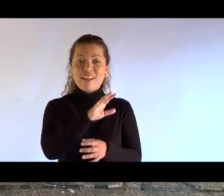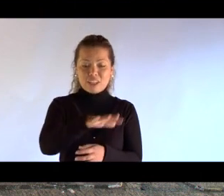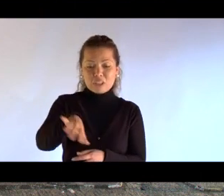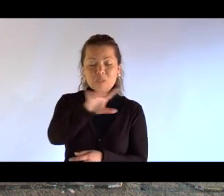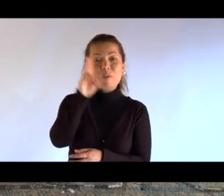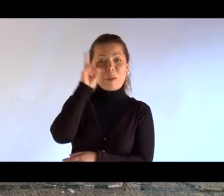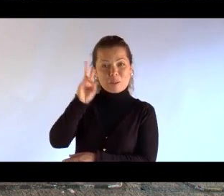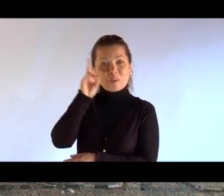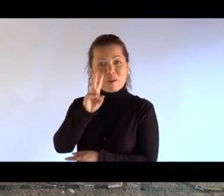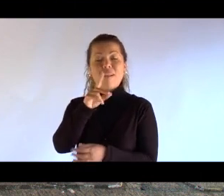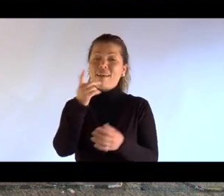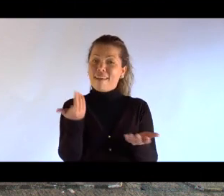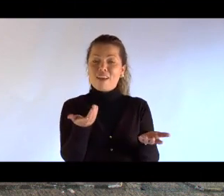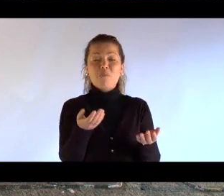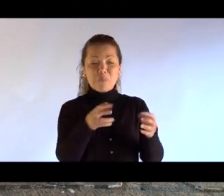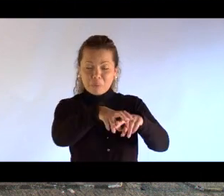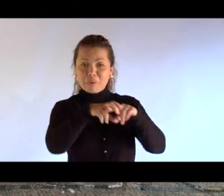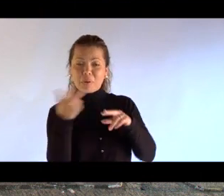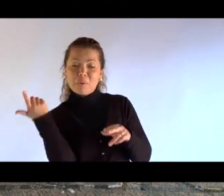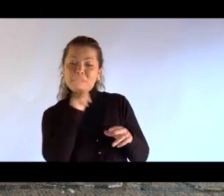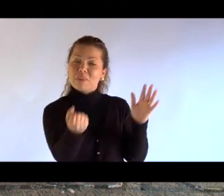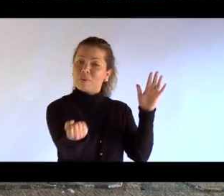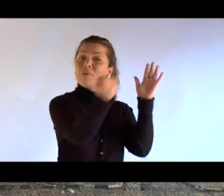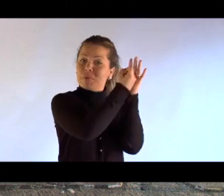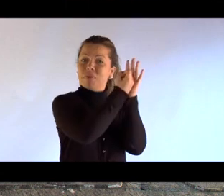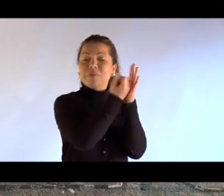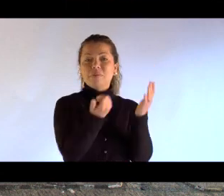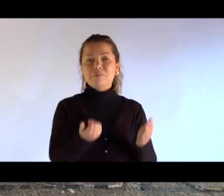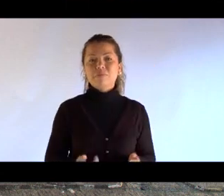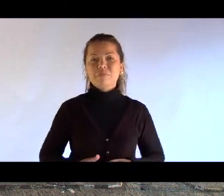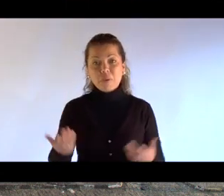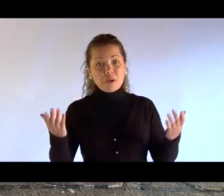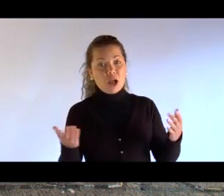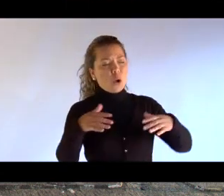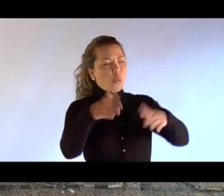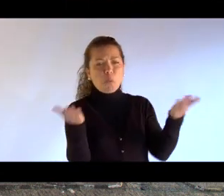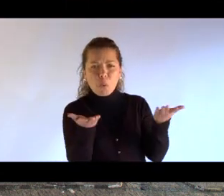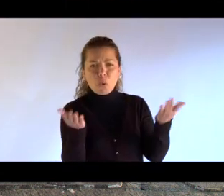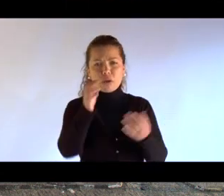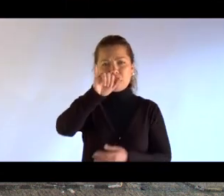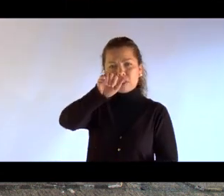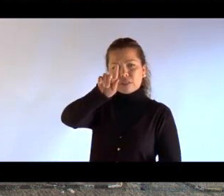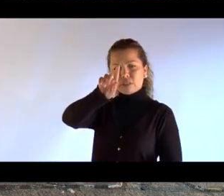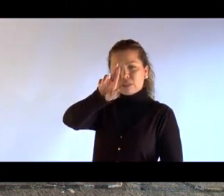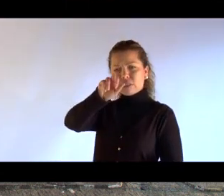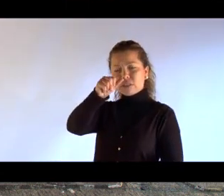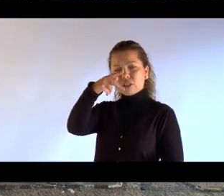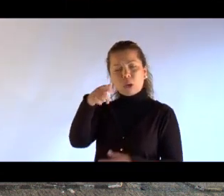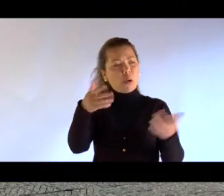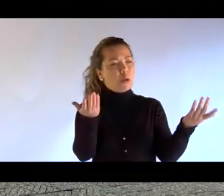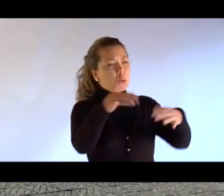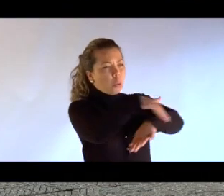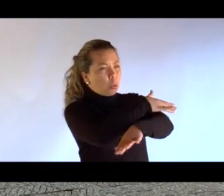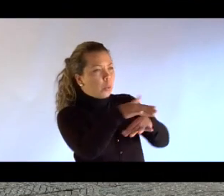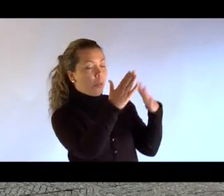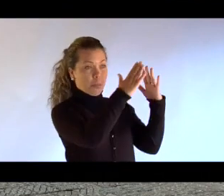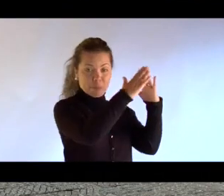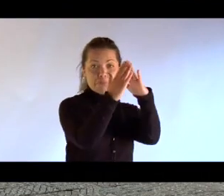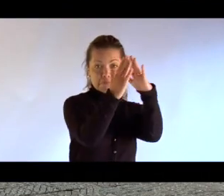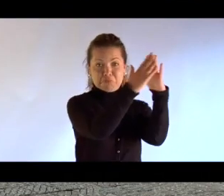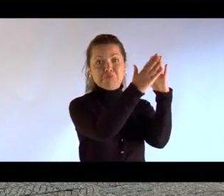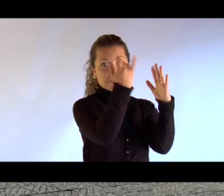presentes ali. Procurou dar novos significados aos vestígios do passado, ultrapassando uma perspectiva tradicionalista